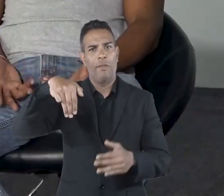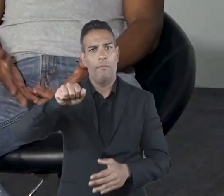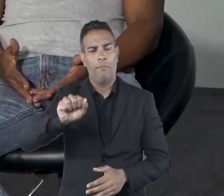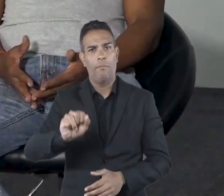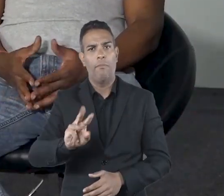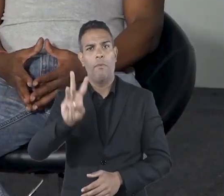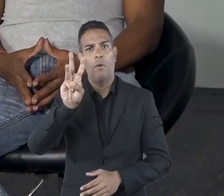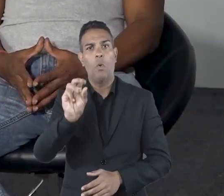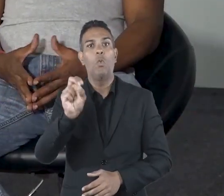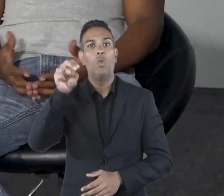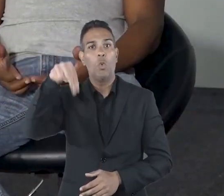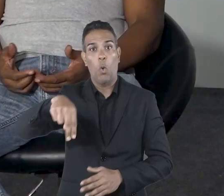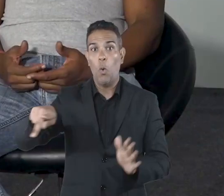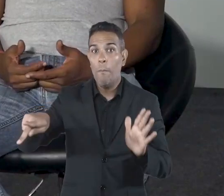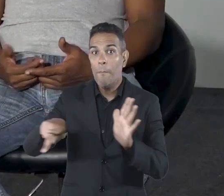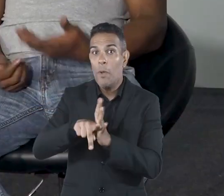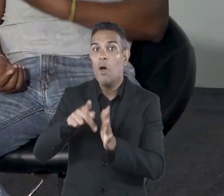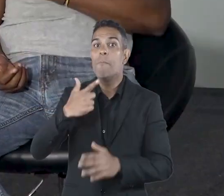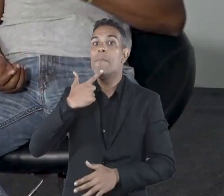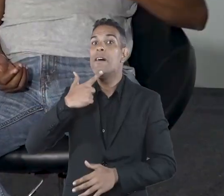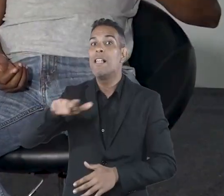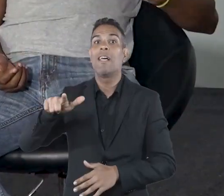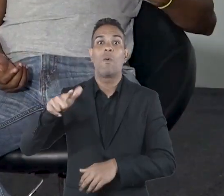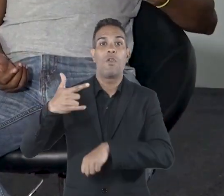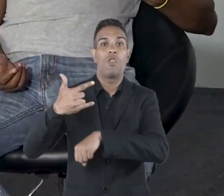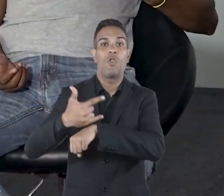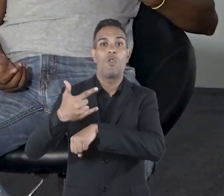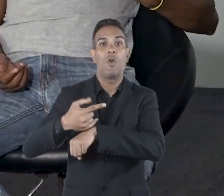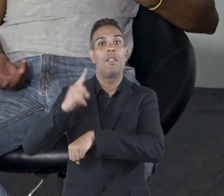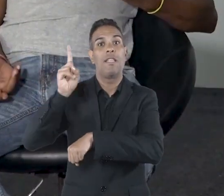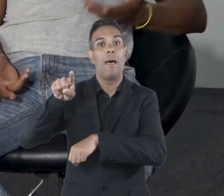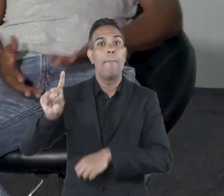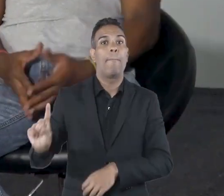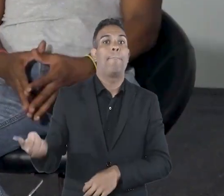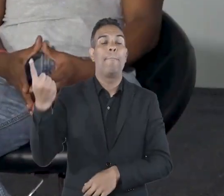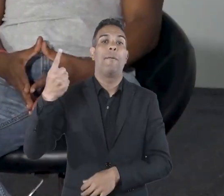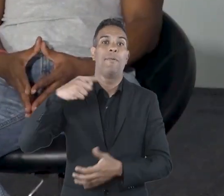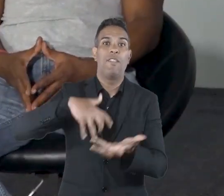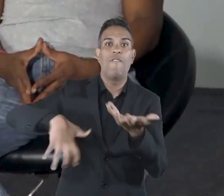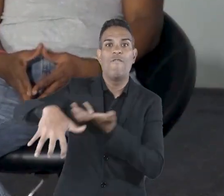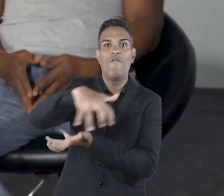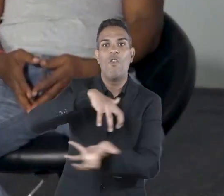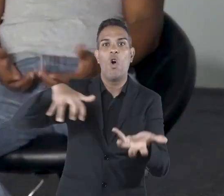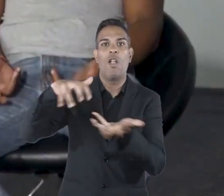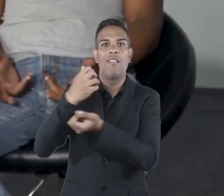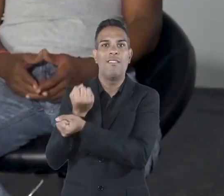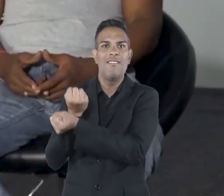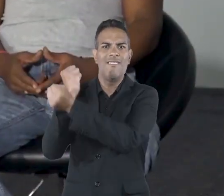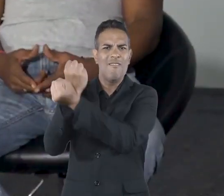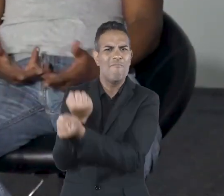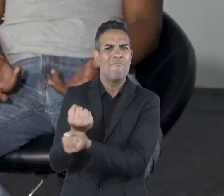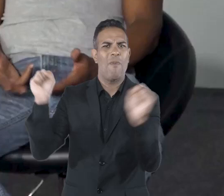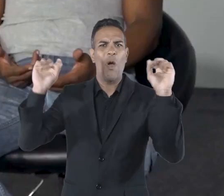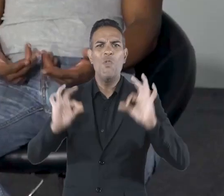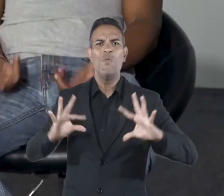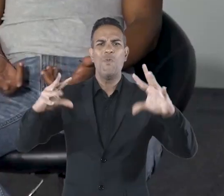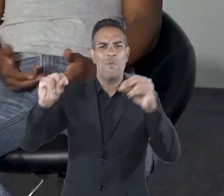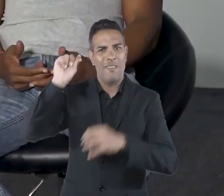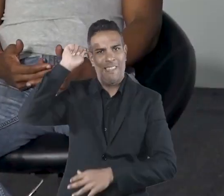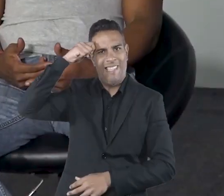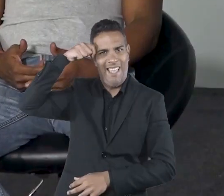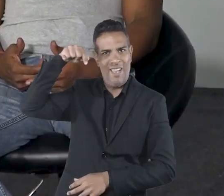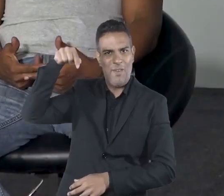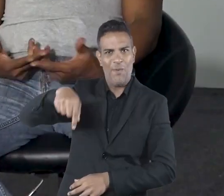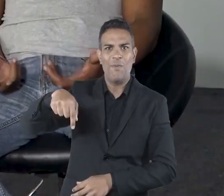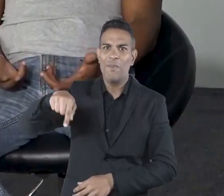vai responder, vai interagir. Então, marrom é uma palavra em crioulo no Haiti, que representa a primeira revolução